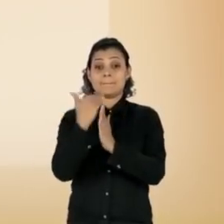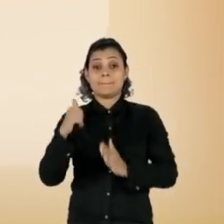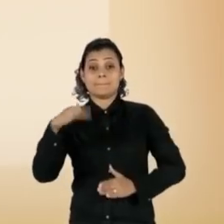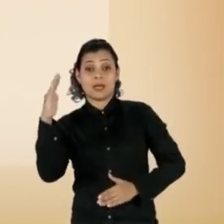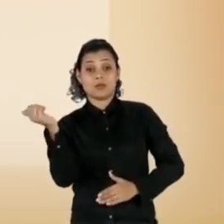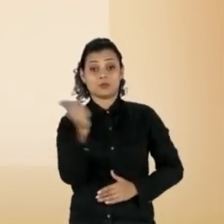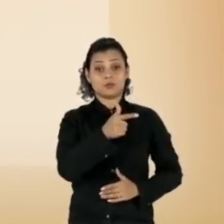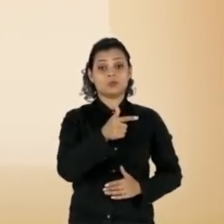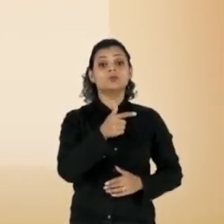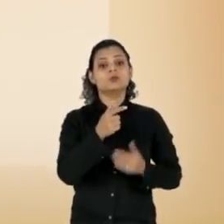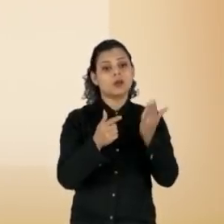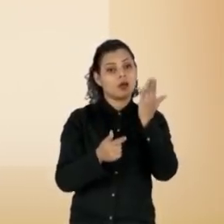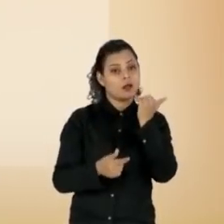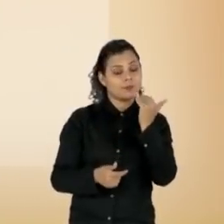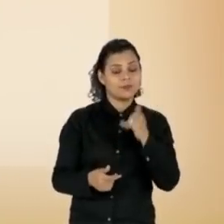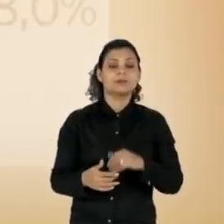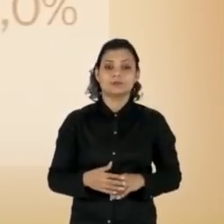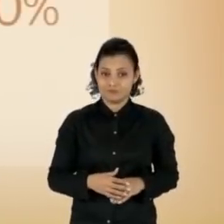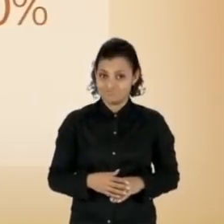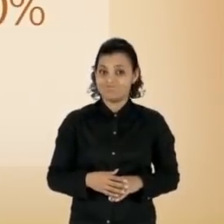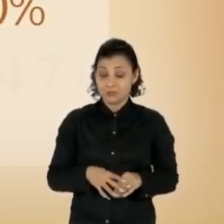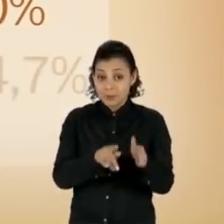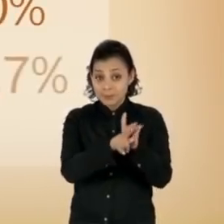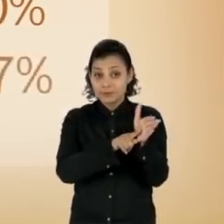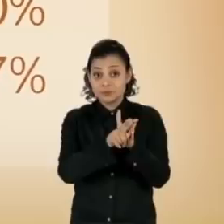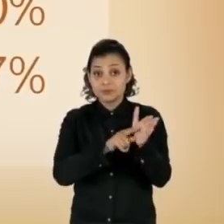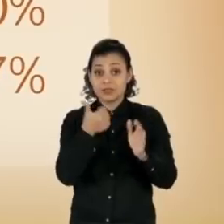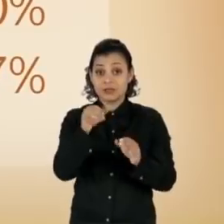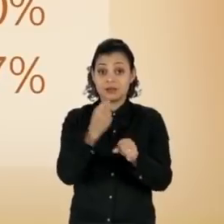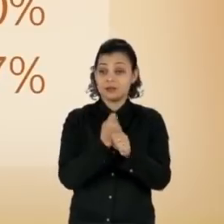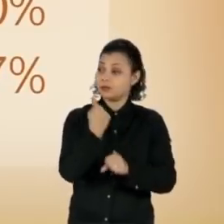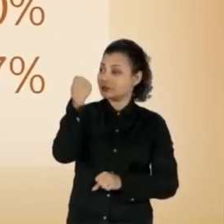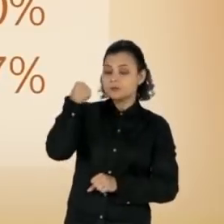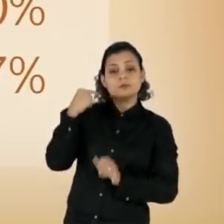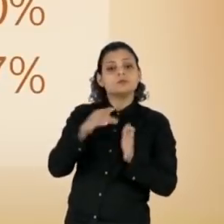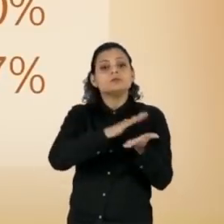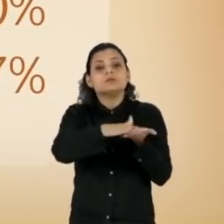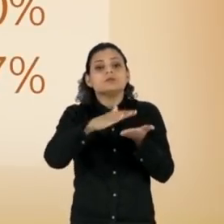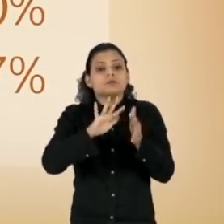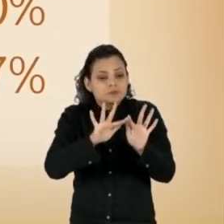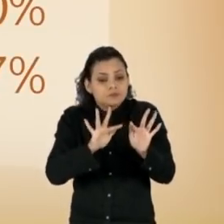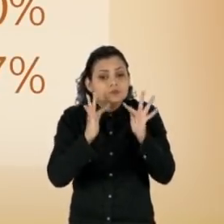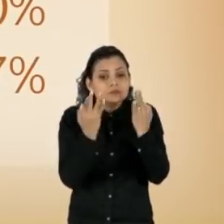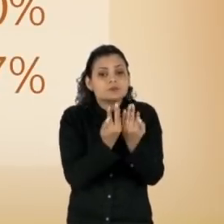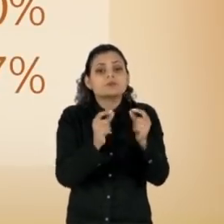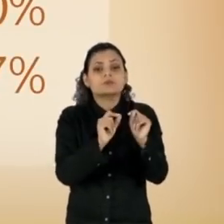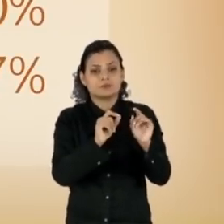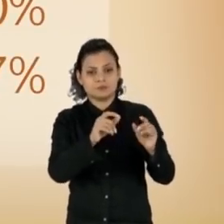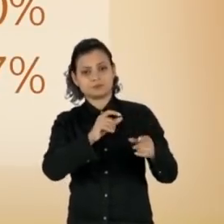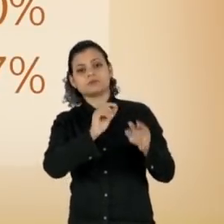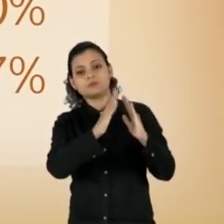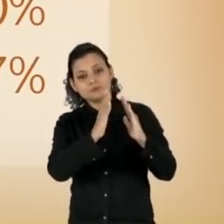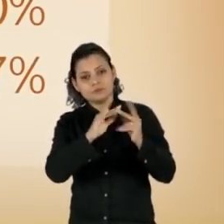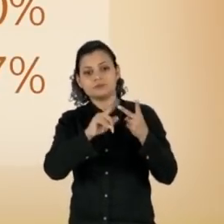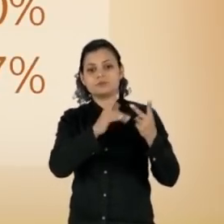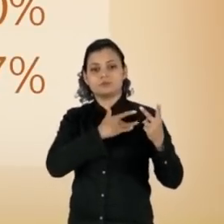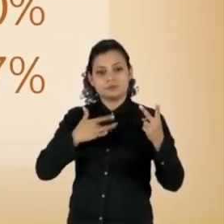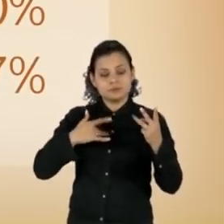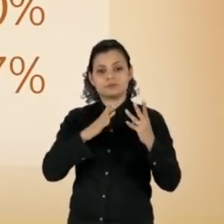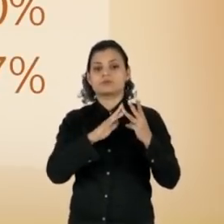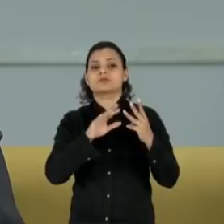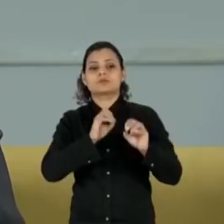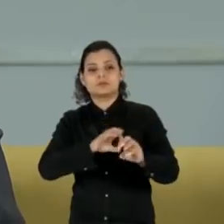alimentação em relação à pesquisa anterior feita dez anos os gastos das famílias com habitação saúde educação